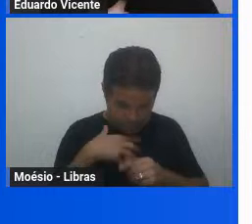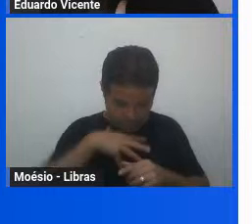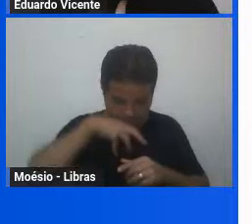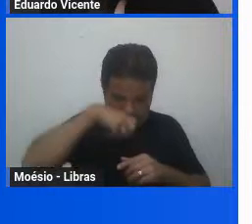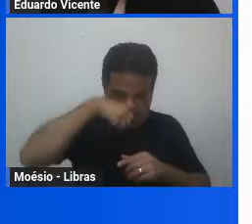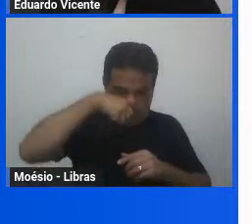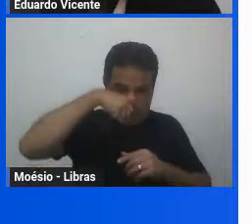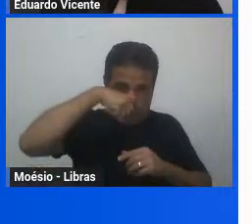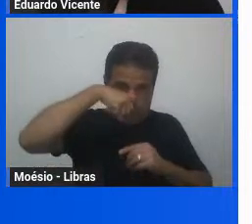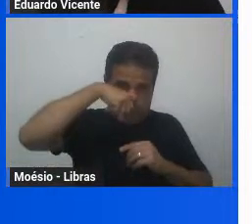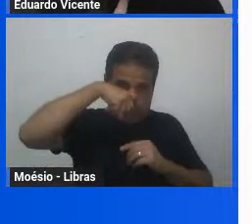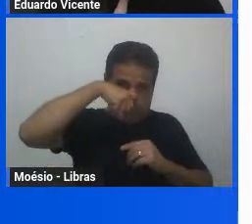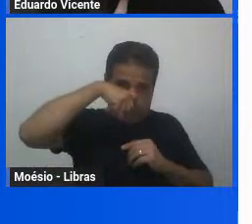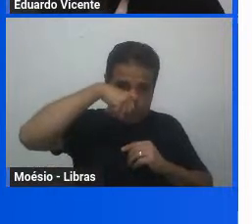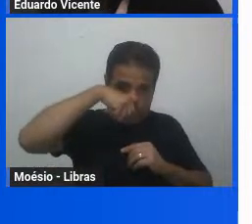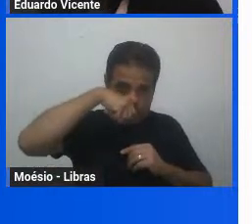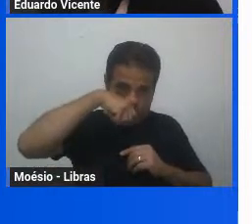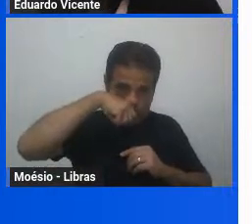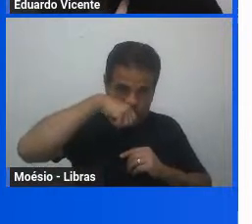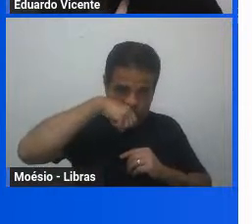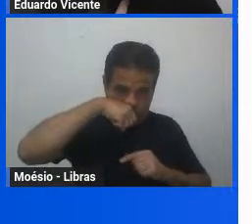fundo. 1,